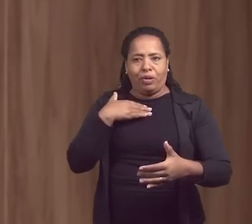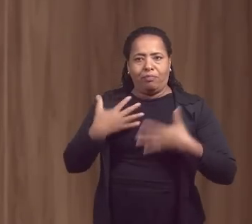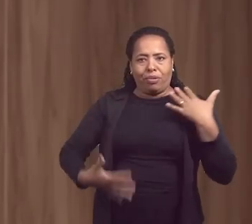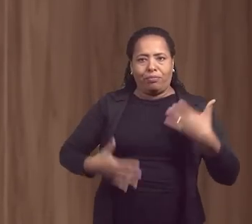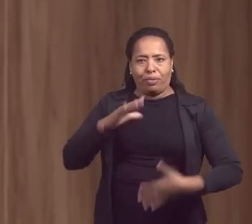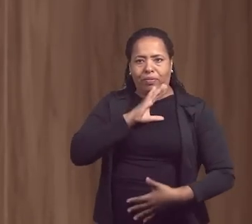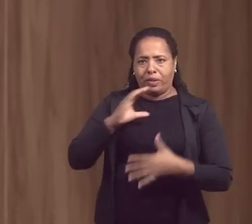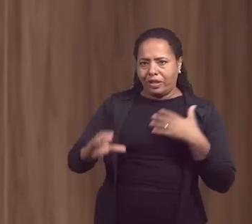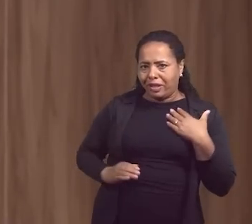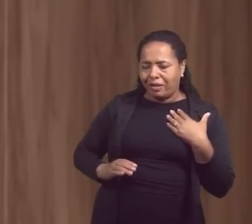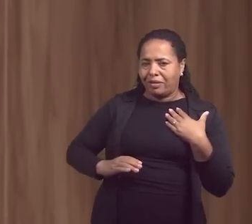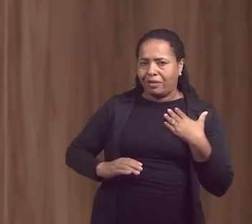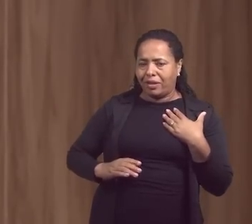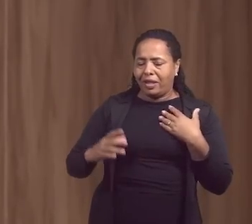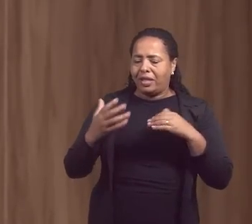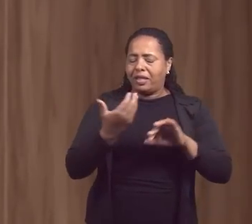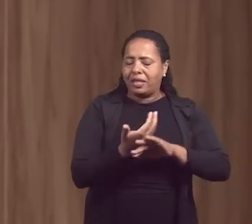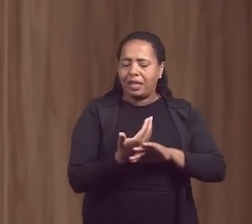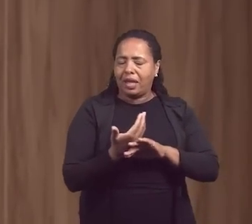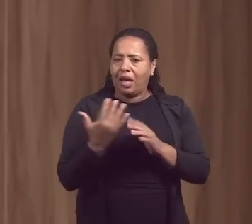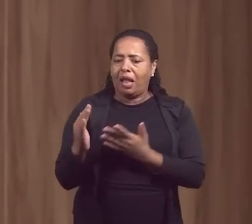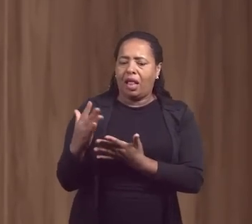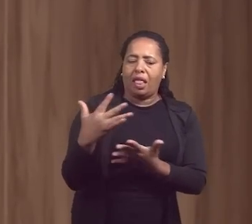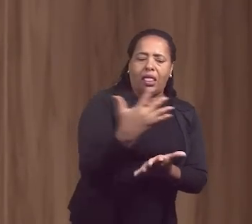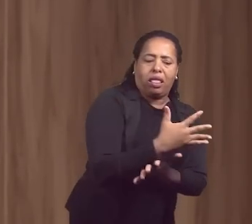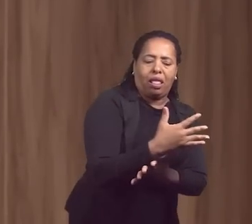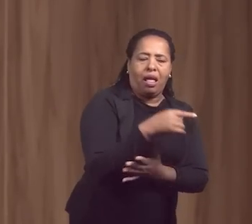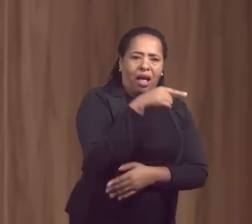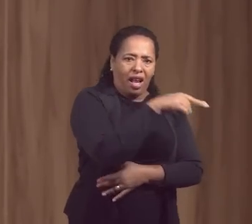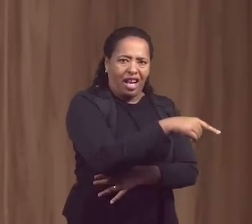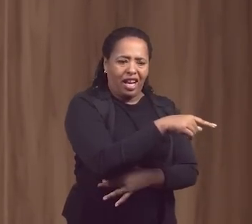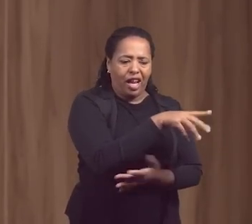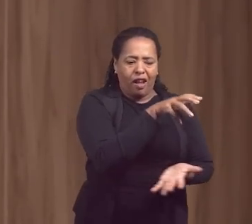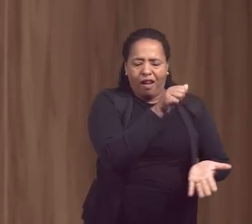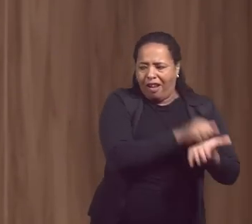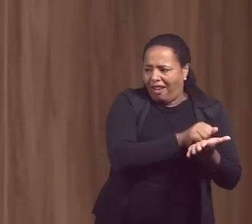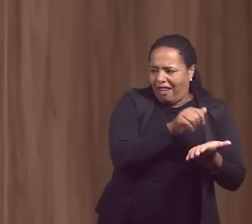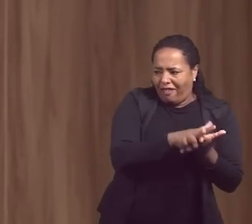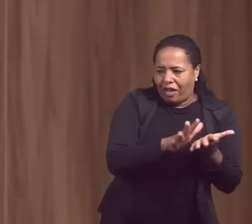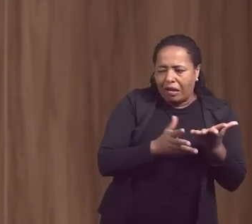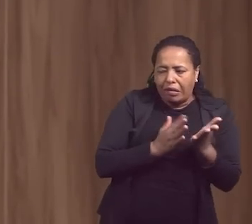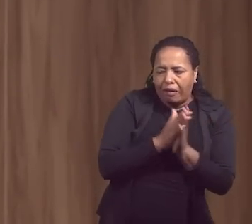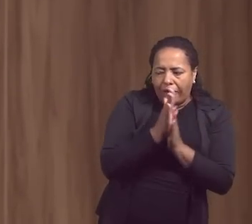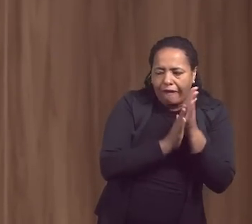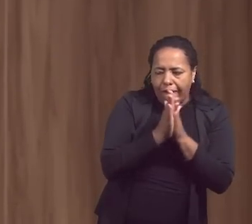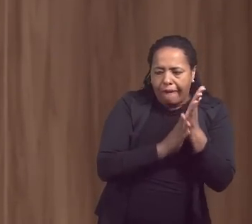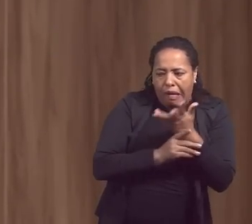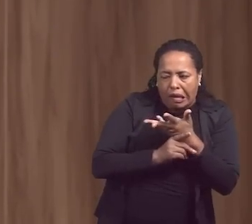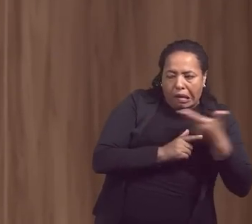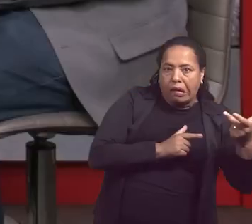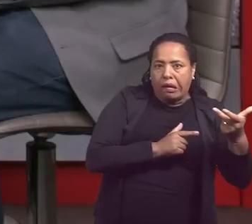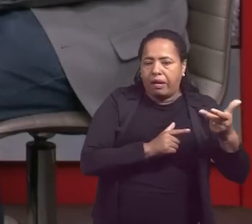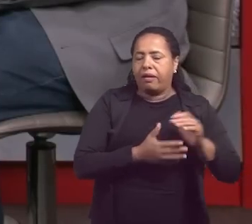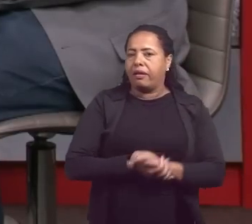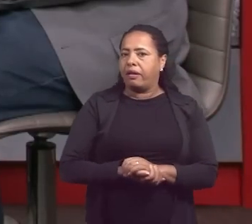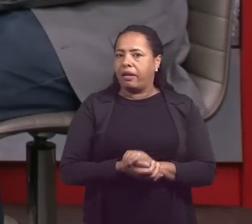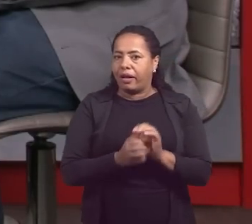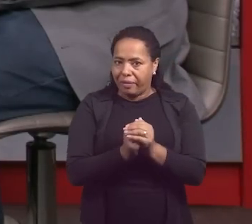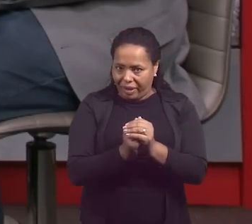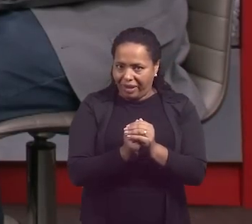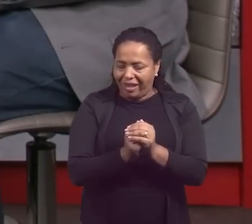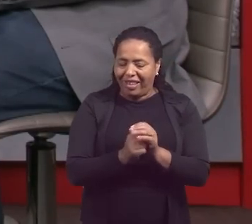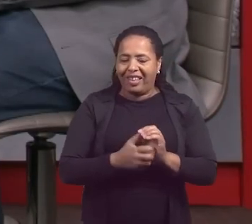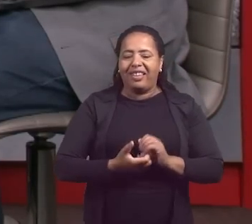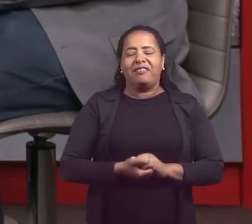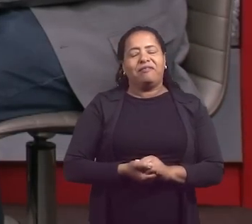gente fica suscetível ao ataque do vingador, do adversário da nossa alma. Amém? Amém,